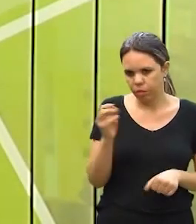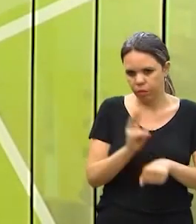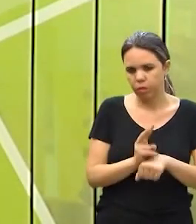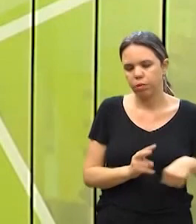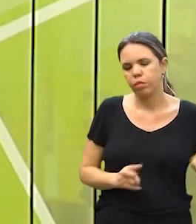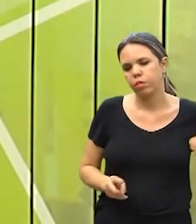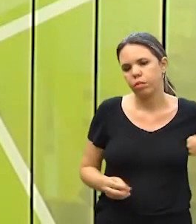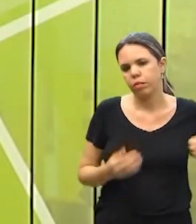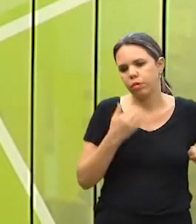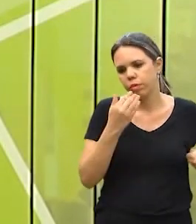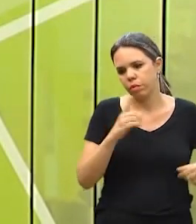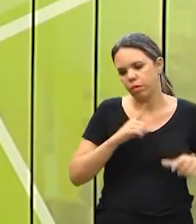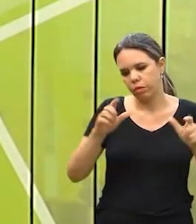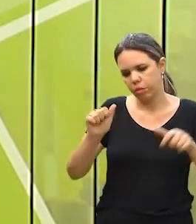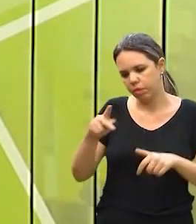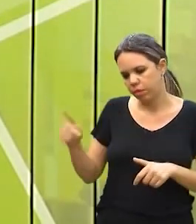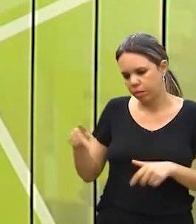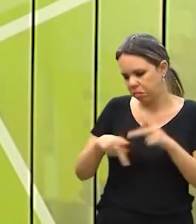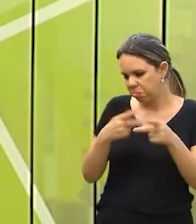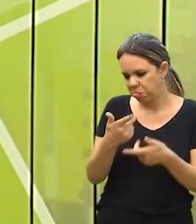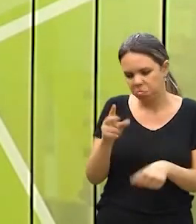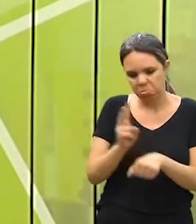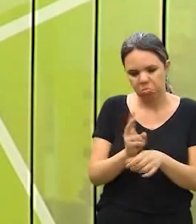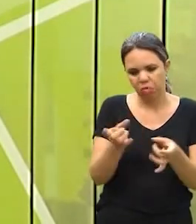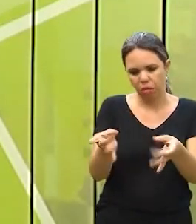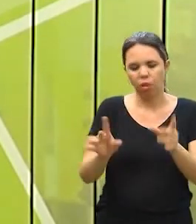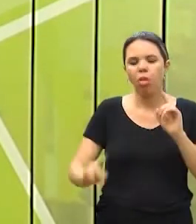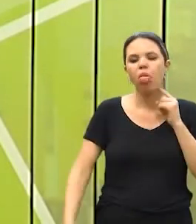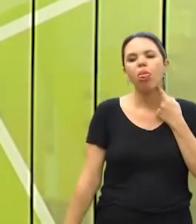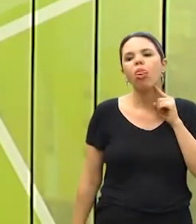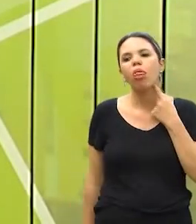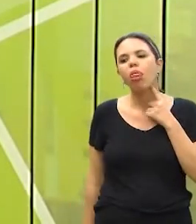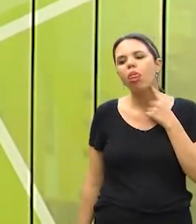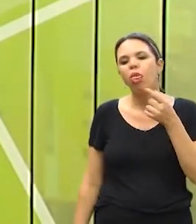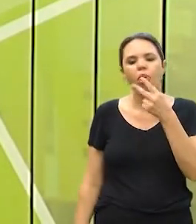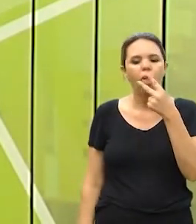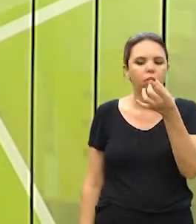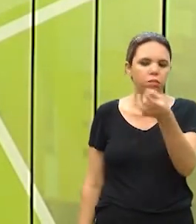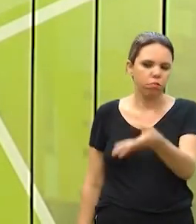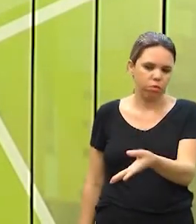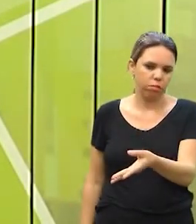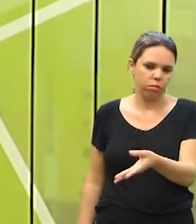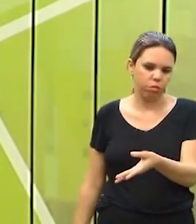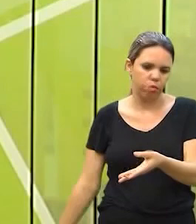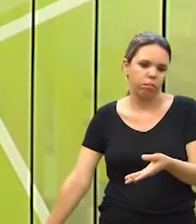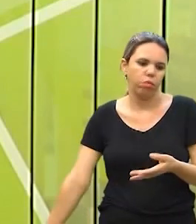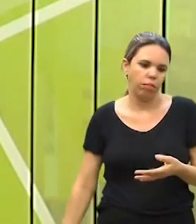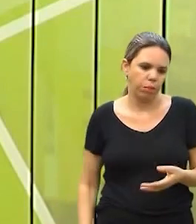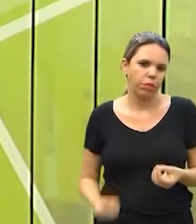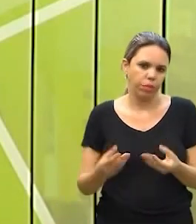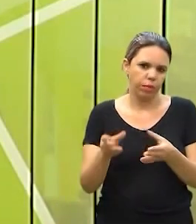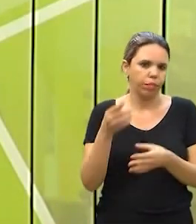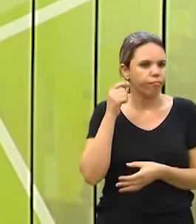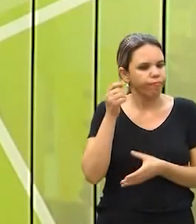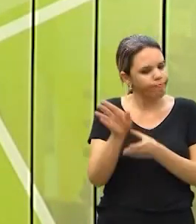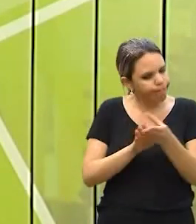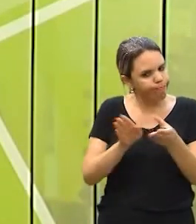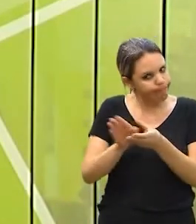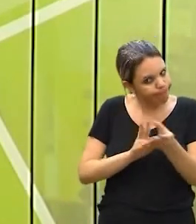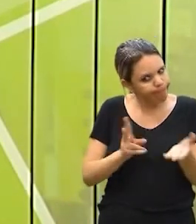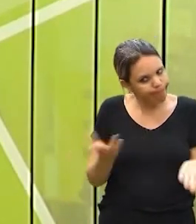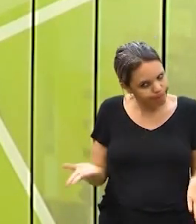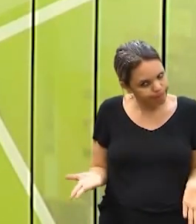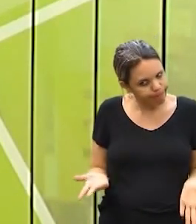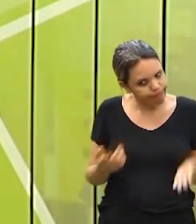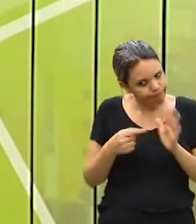cuidar. Não adianta ter uma APA e as pessoas irem lá jogar lixo, jogar bituca de cigarro, né? Então vamos dar aquele puxãozinho de orelha de sempre